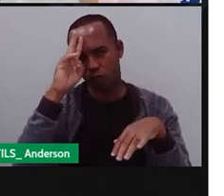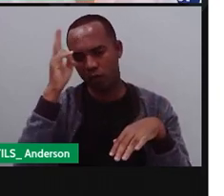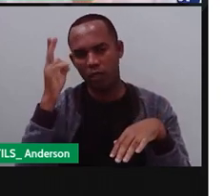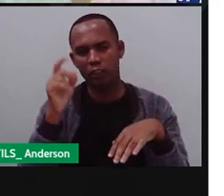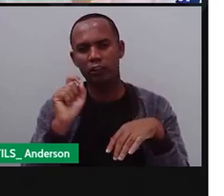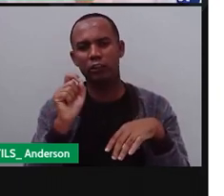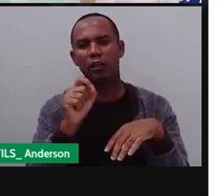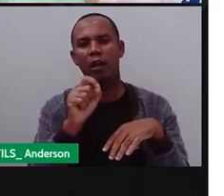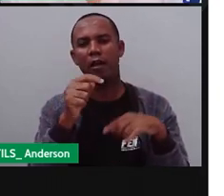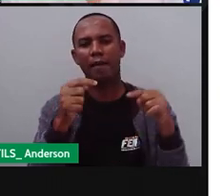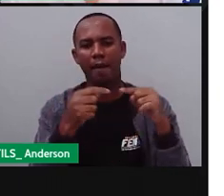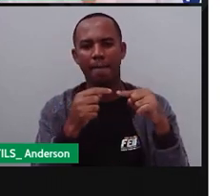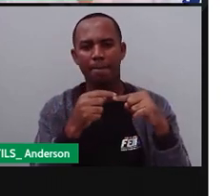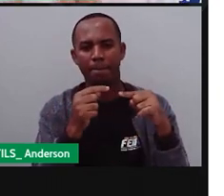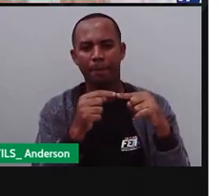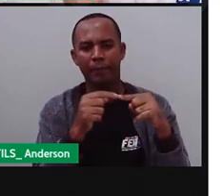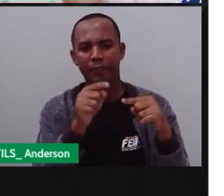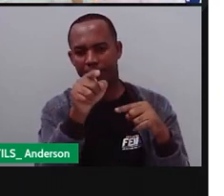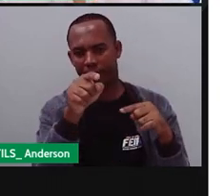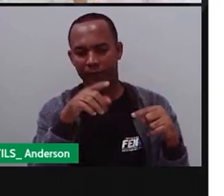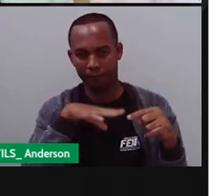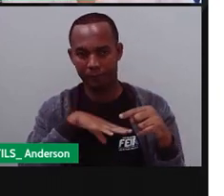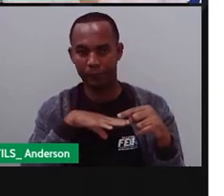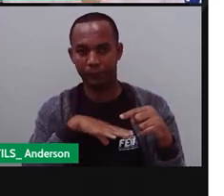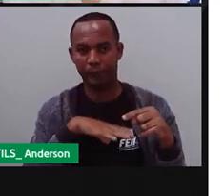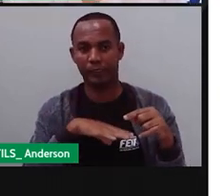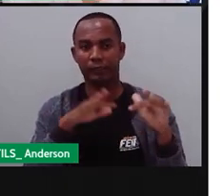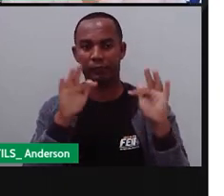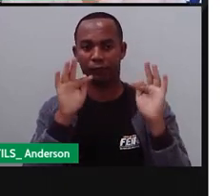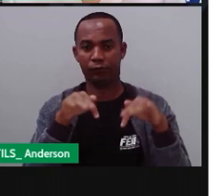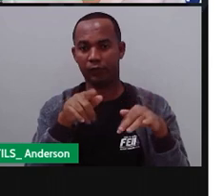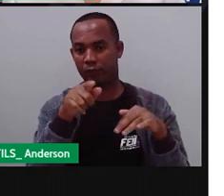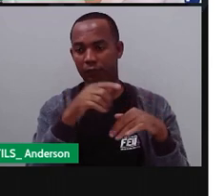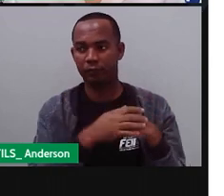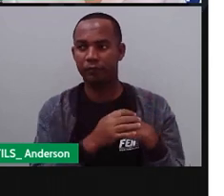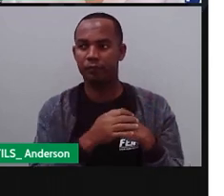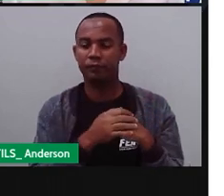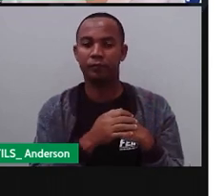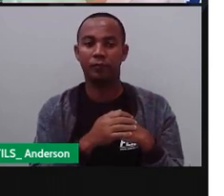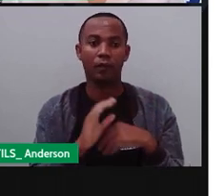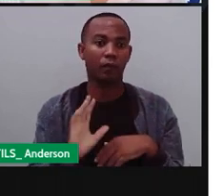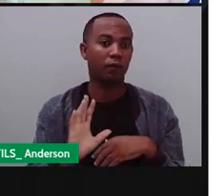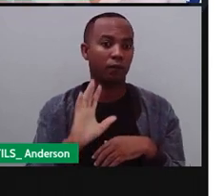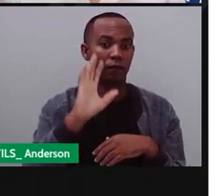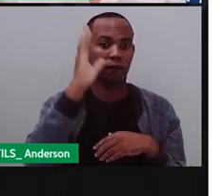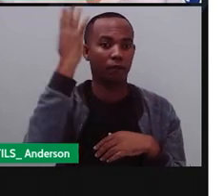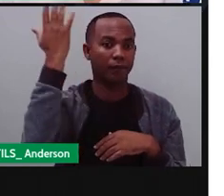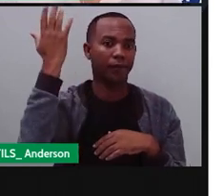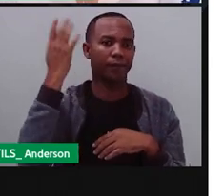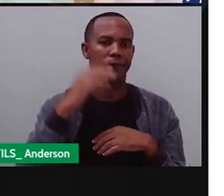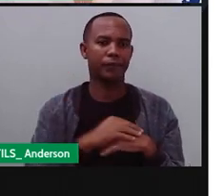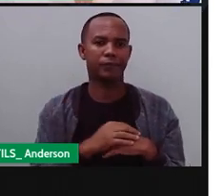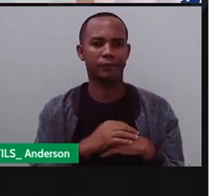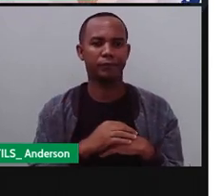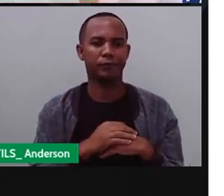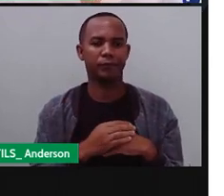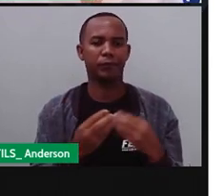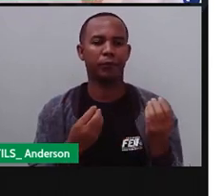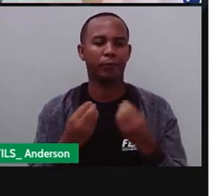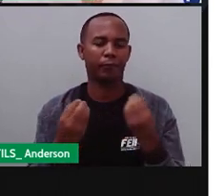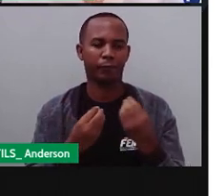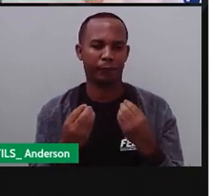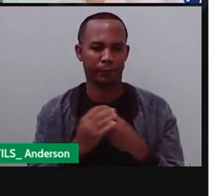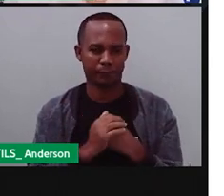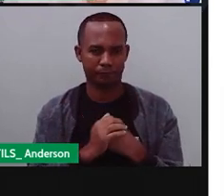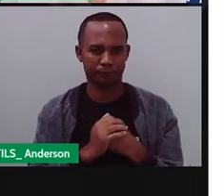final. Foi então, é o quê? O desfecho. Ai, aconteceu isso. Qual é o desfecho da história do